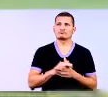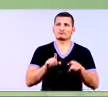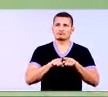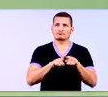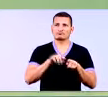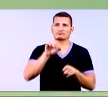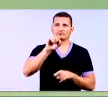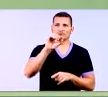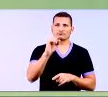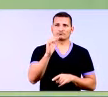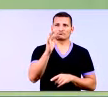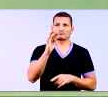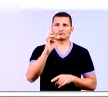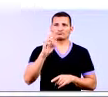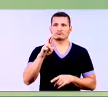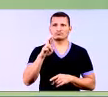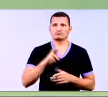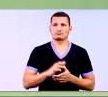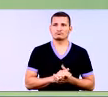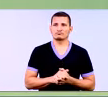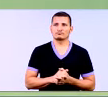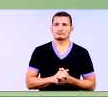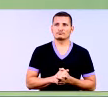software. Ok?